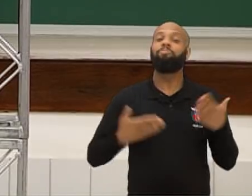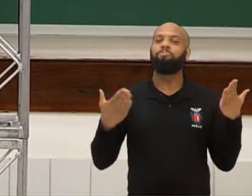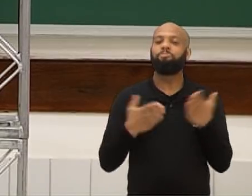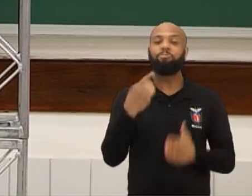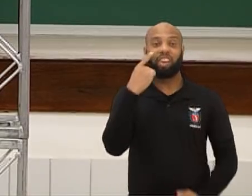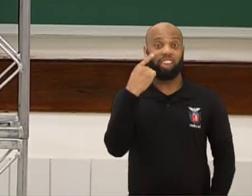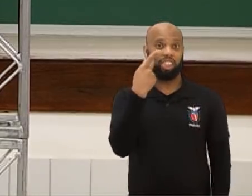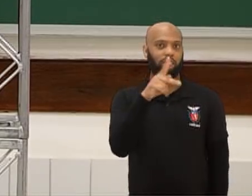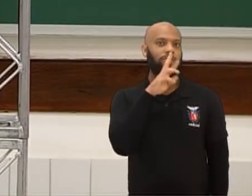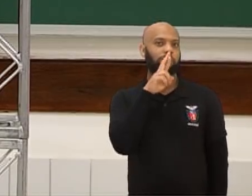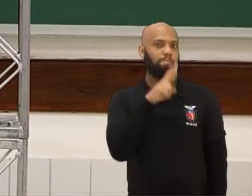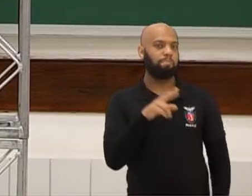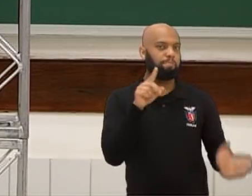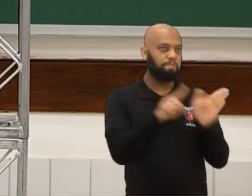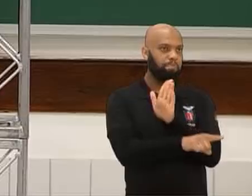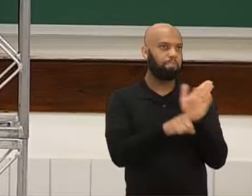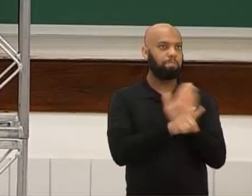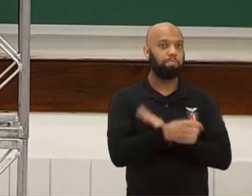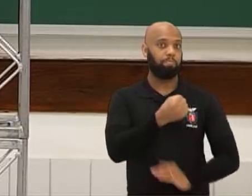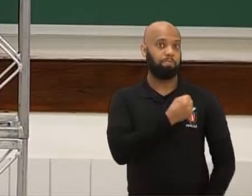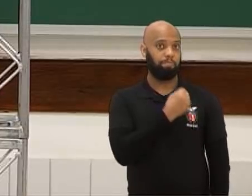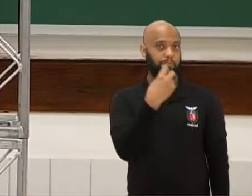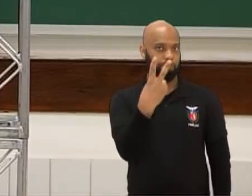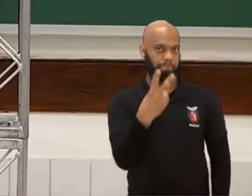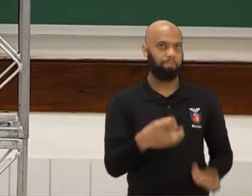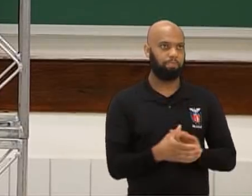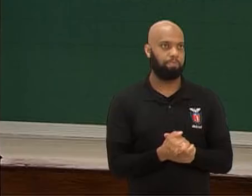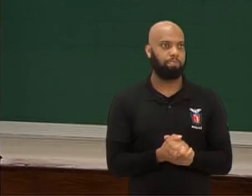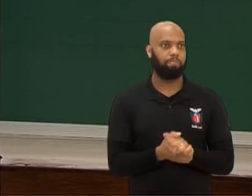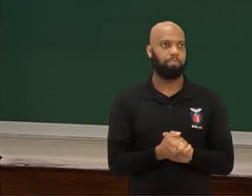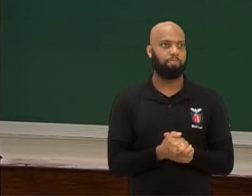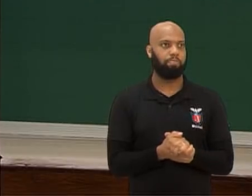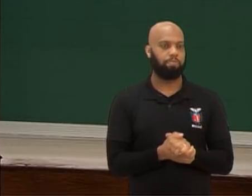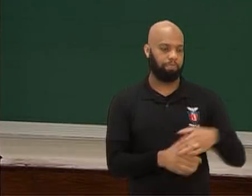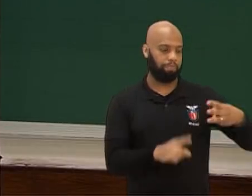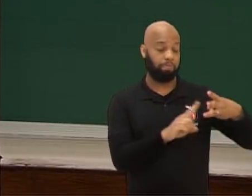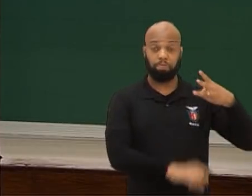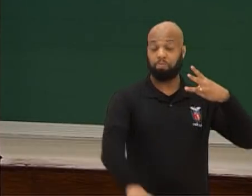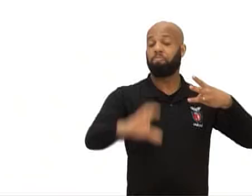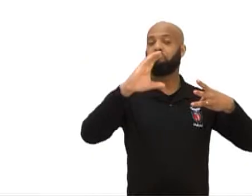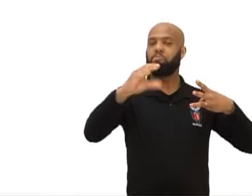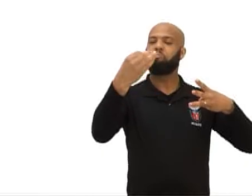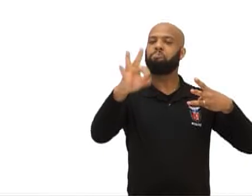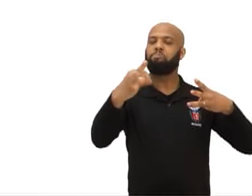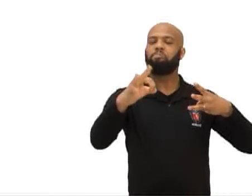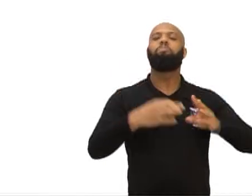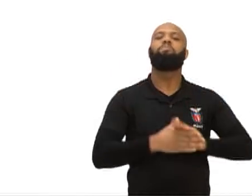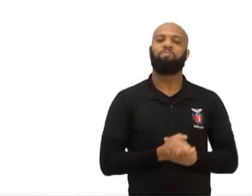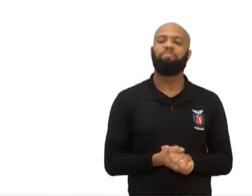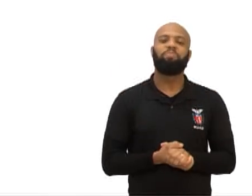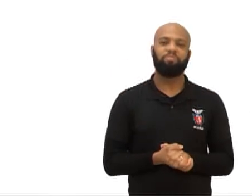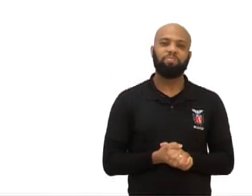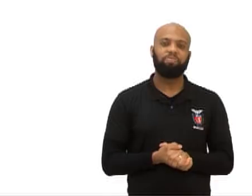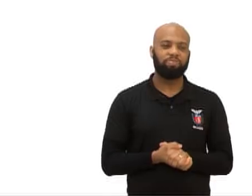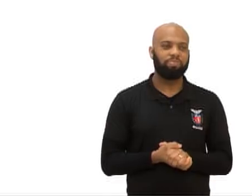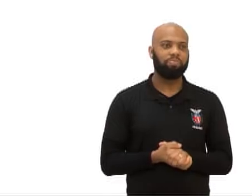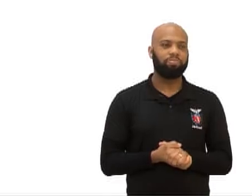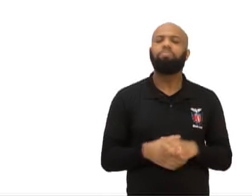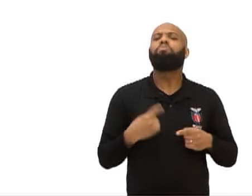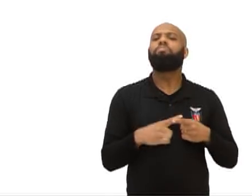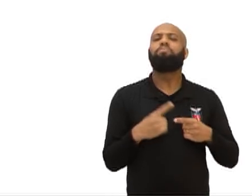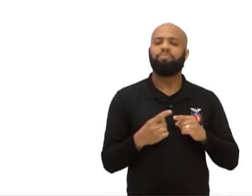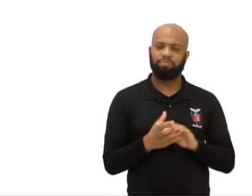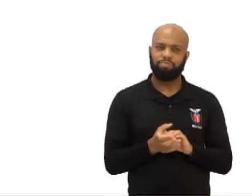Vamos conferir a resposta do quiz número 2? A alternativa correta é a alternativa C, porque